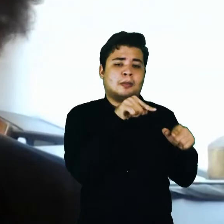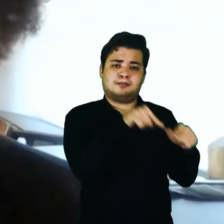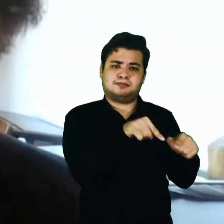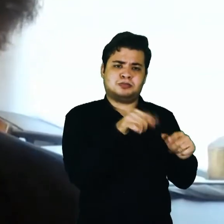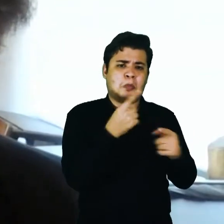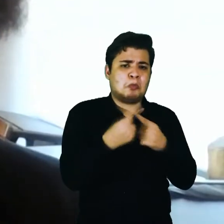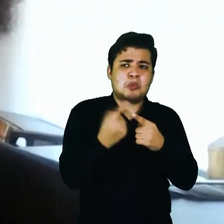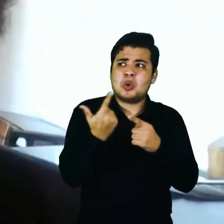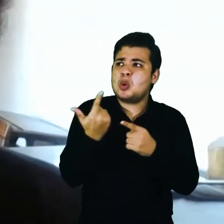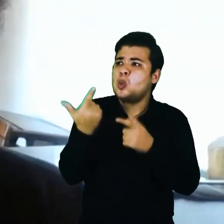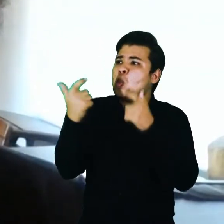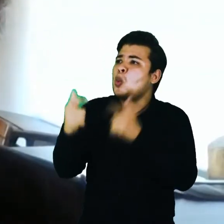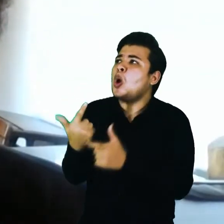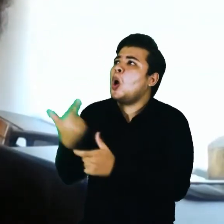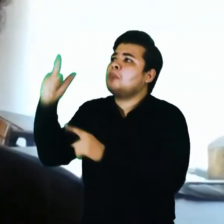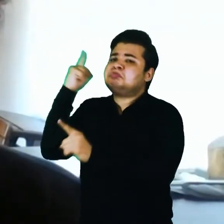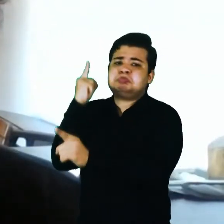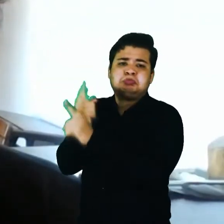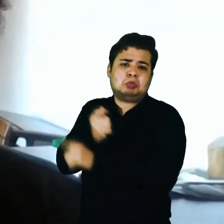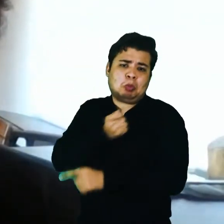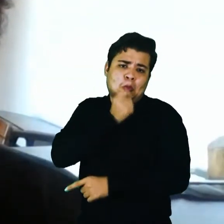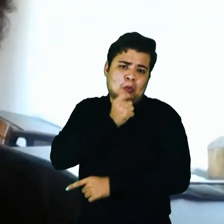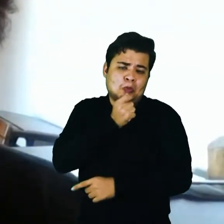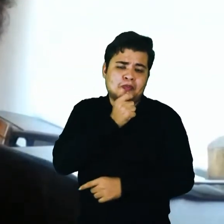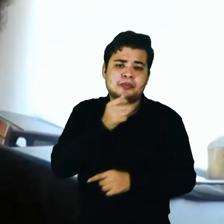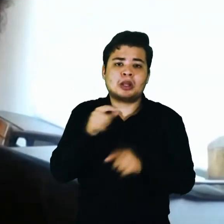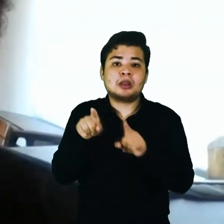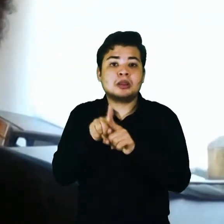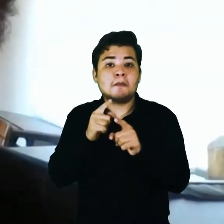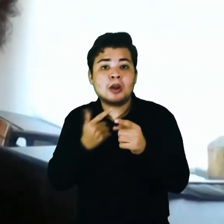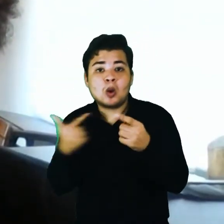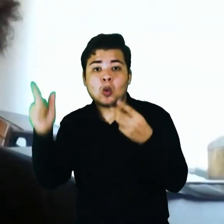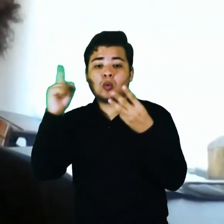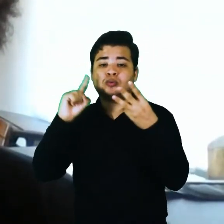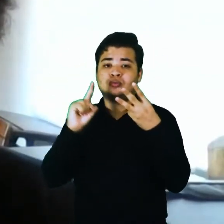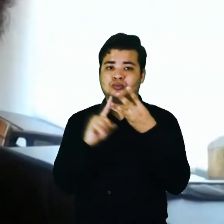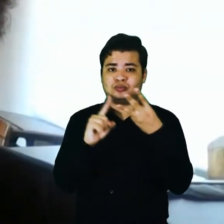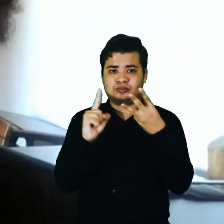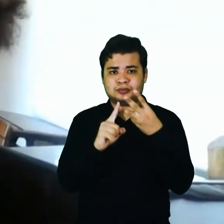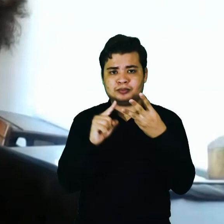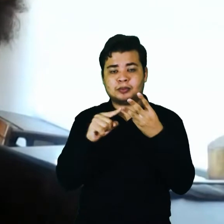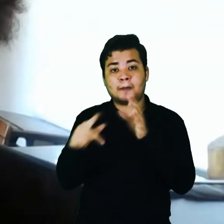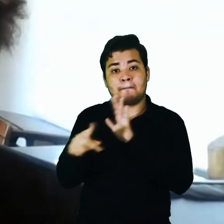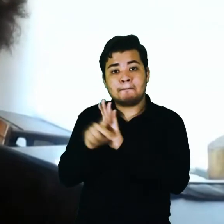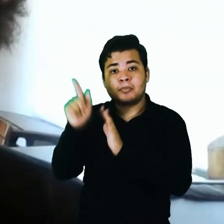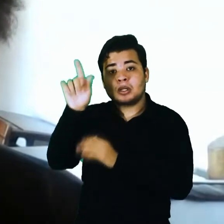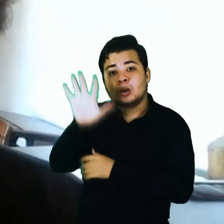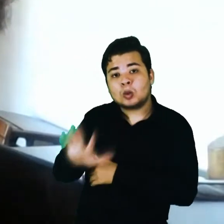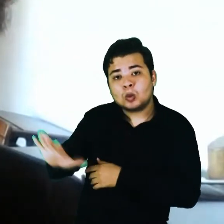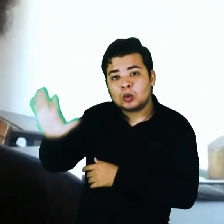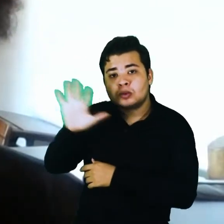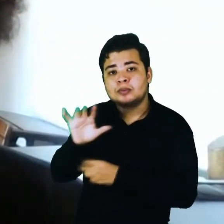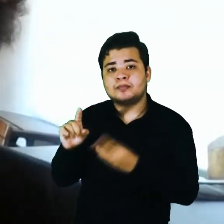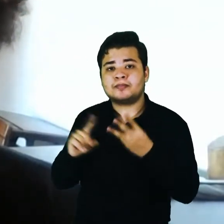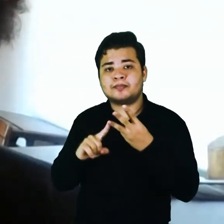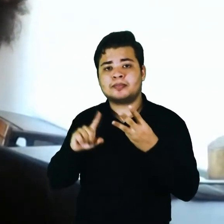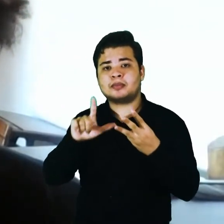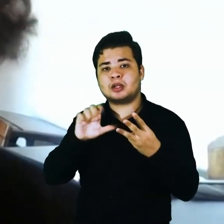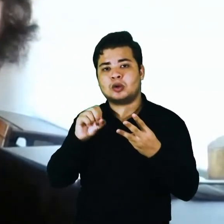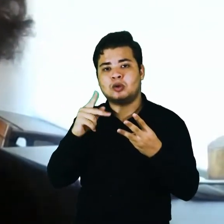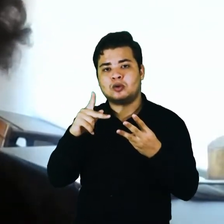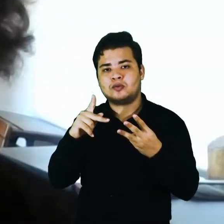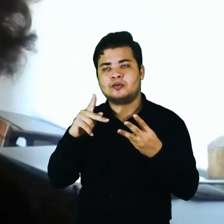encontrada em outro lugar. Há outra espécie também que é restrita de Goiás, que é a